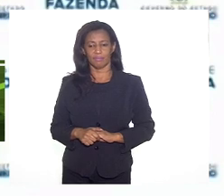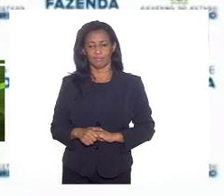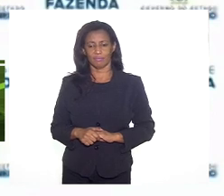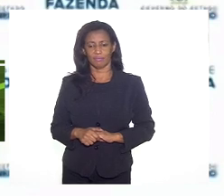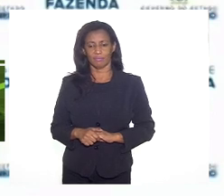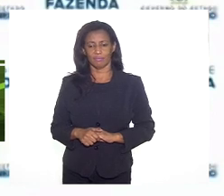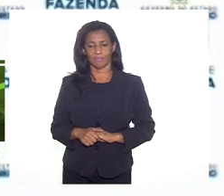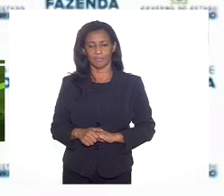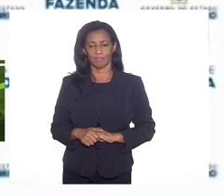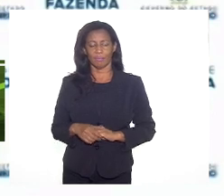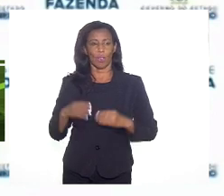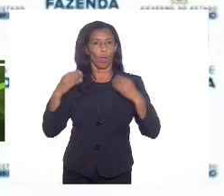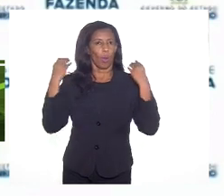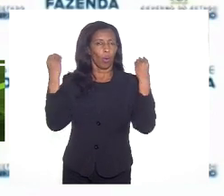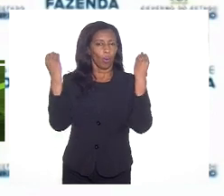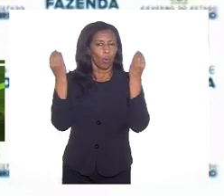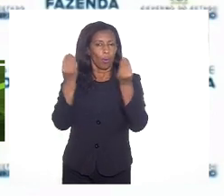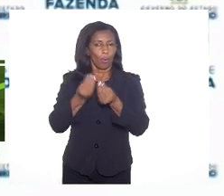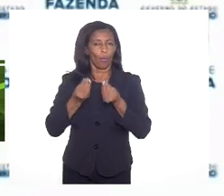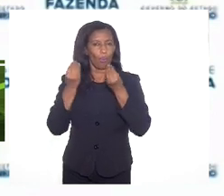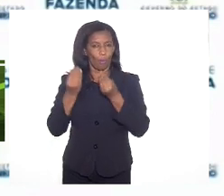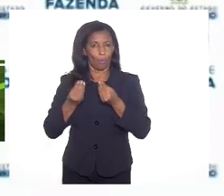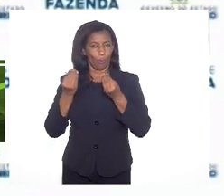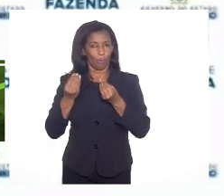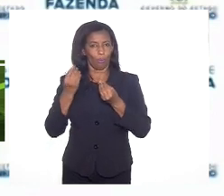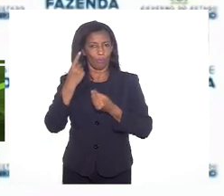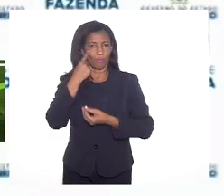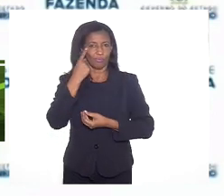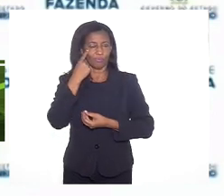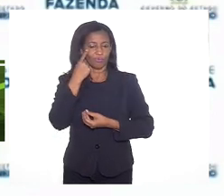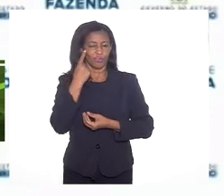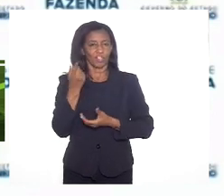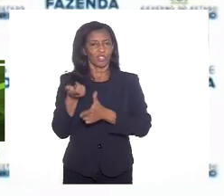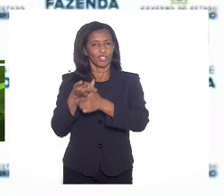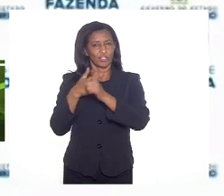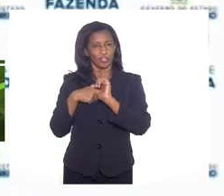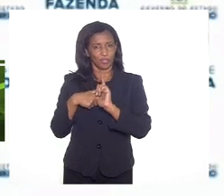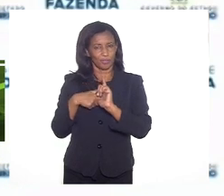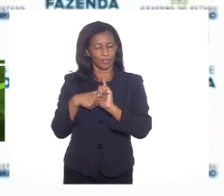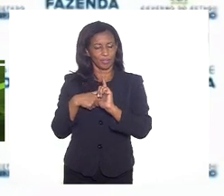como equacionar a dívida sem comprometer